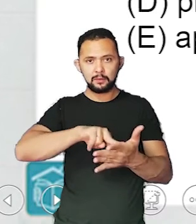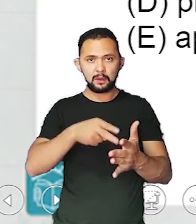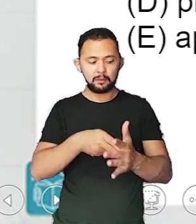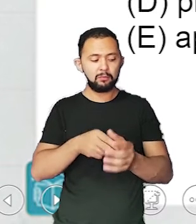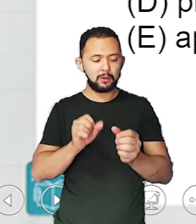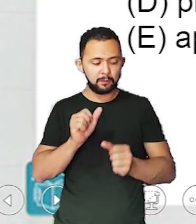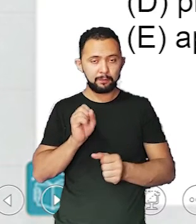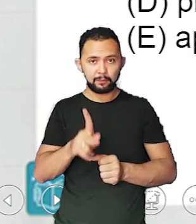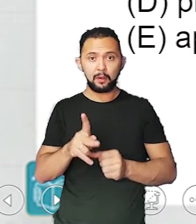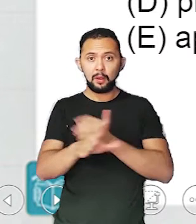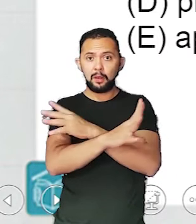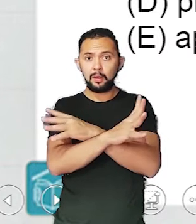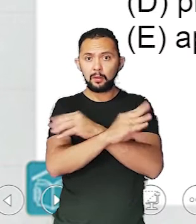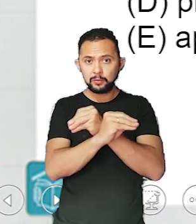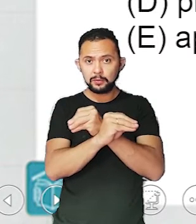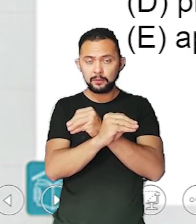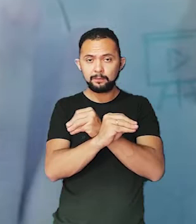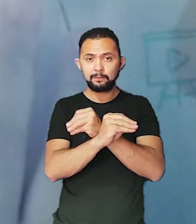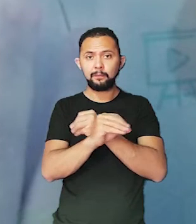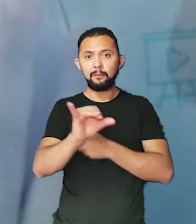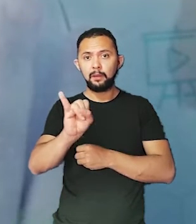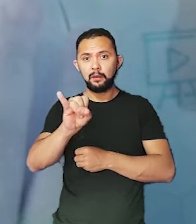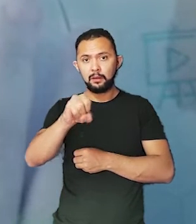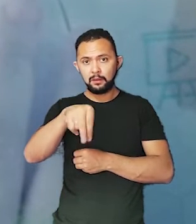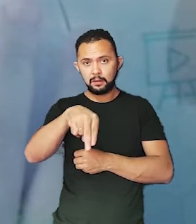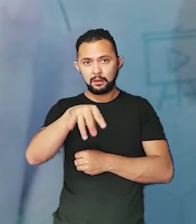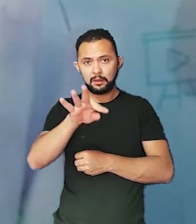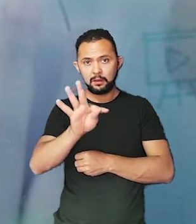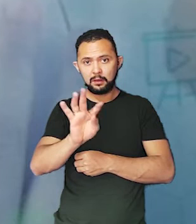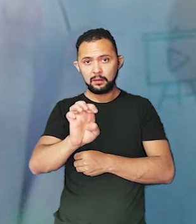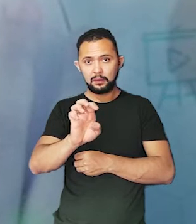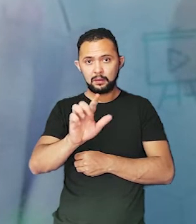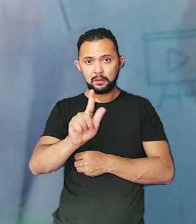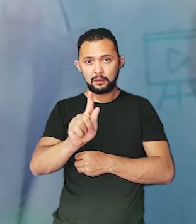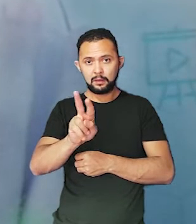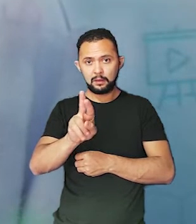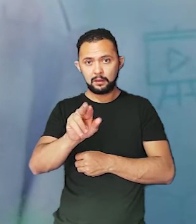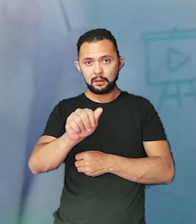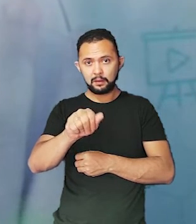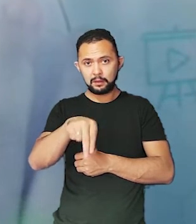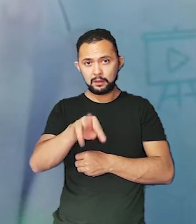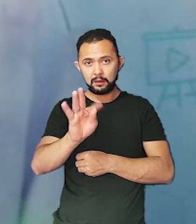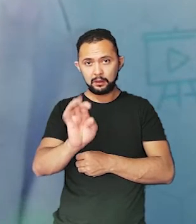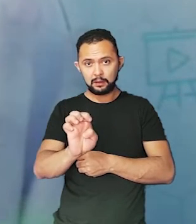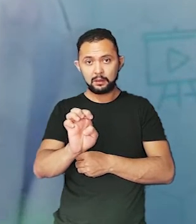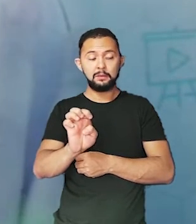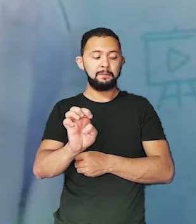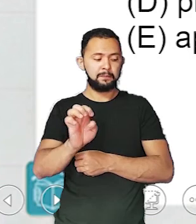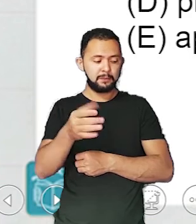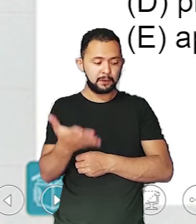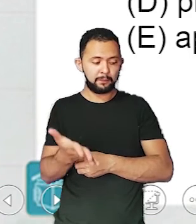certo? Lembrem, agora vocês têm que lembrar do início da aula, eu espero que vocês tenham anotado. Mas eu estou aqui para relembrar vocês, vamos